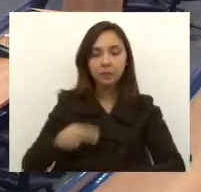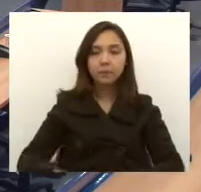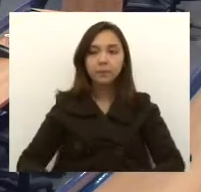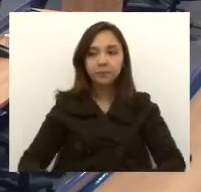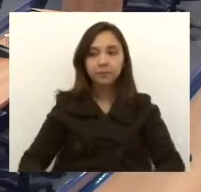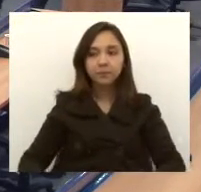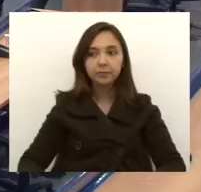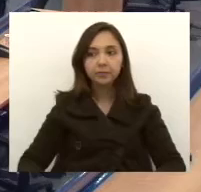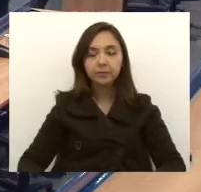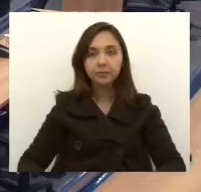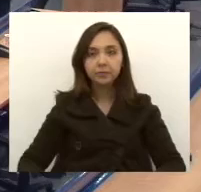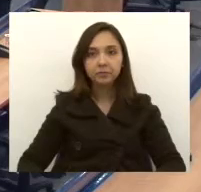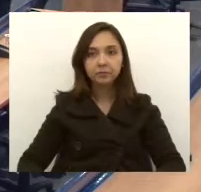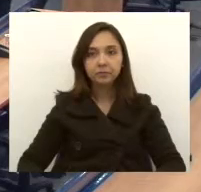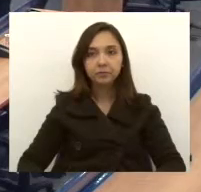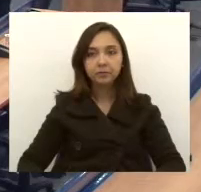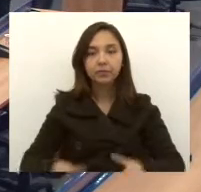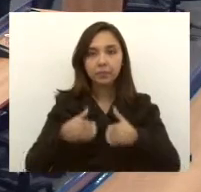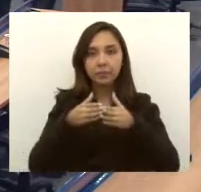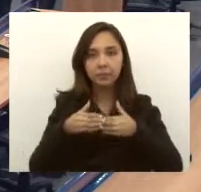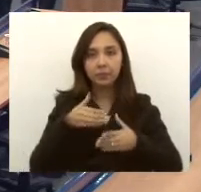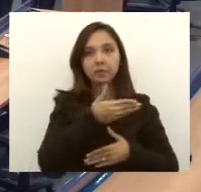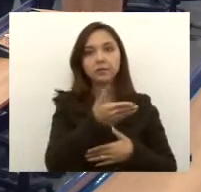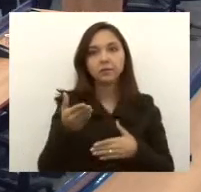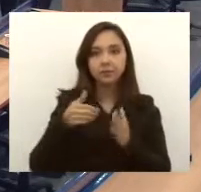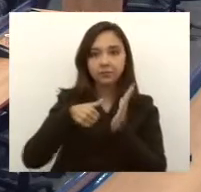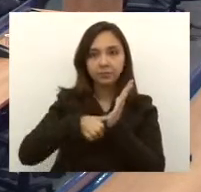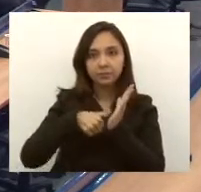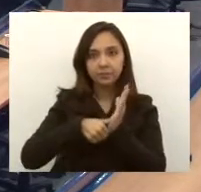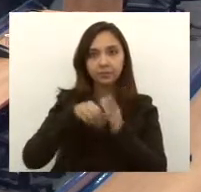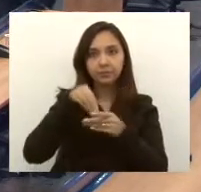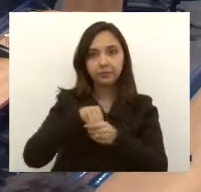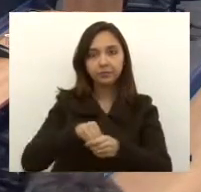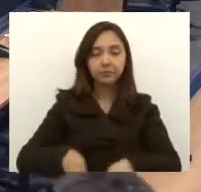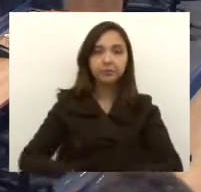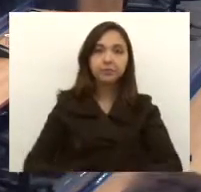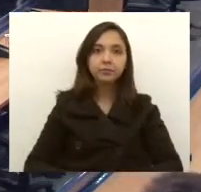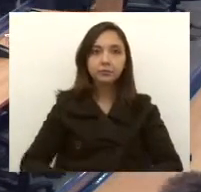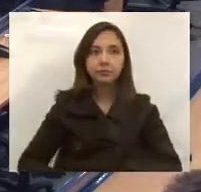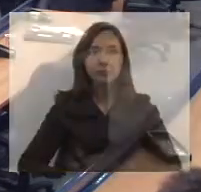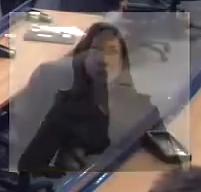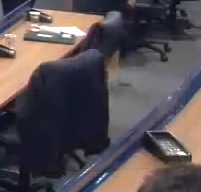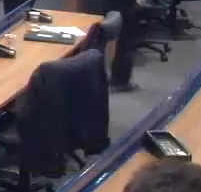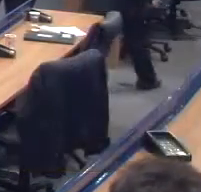vereadores. Solicito aos senhores vereadores que utilizem os terminais para o voto eletrônico.